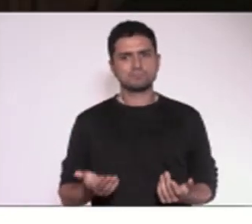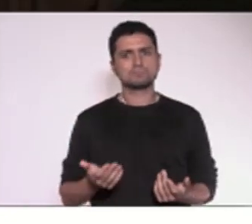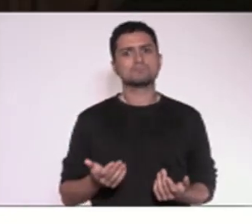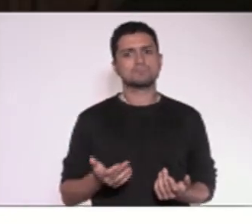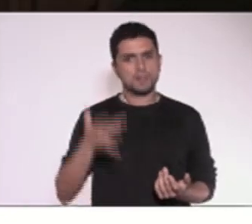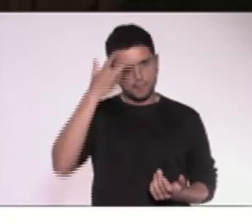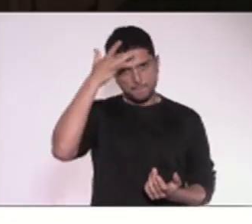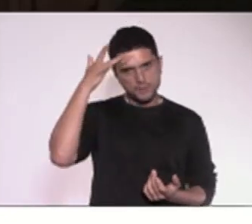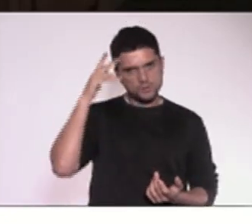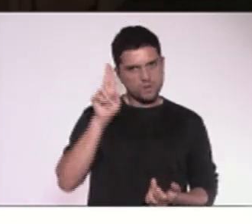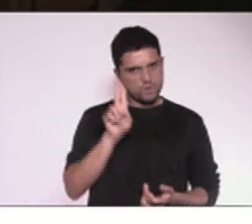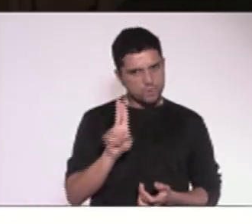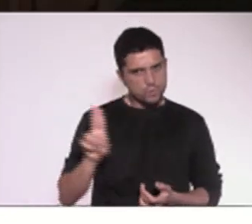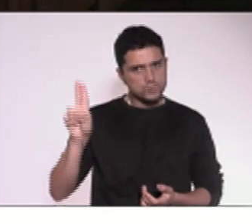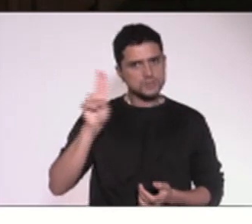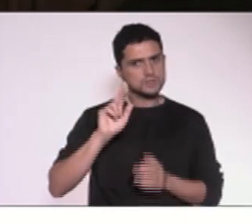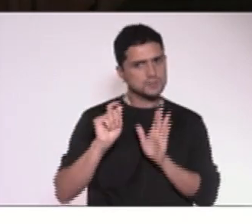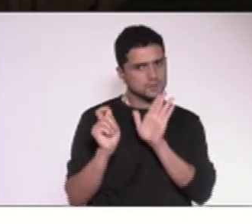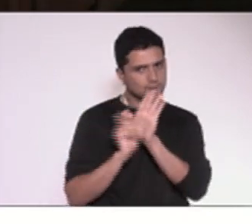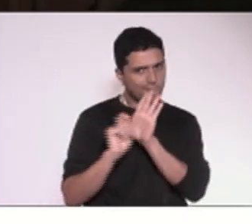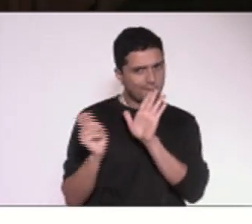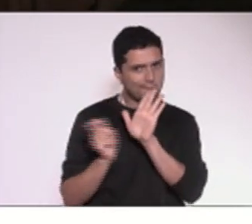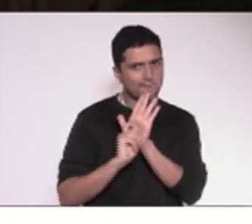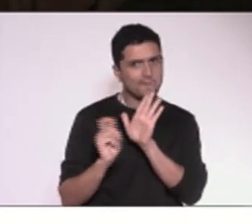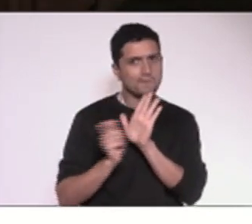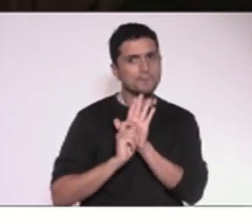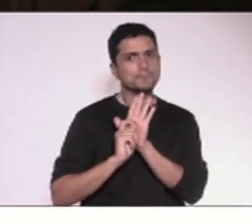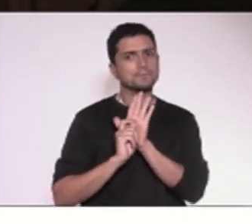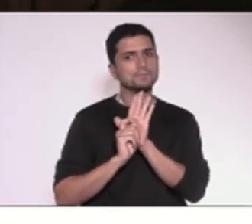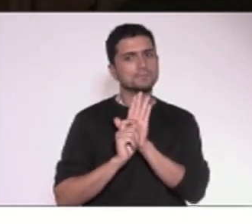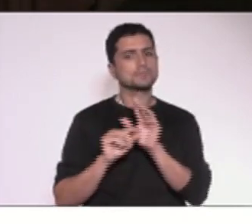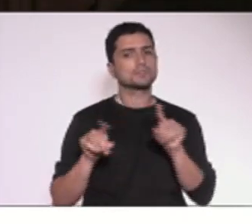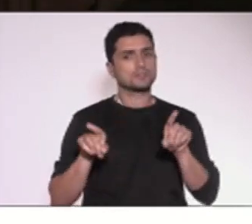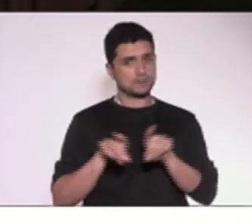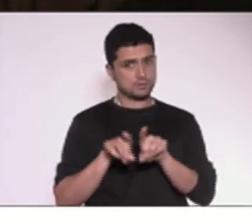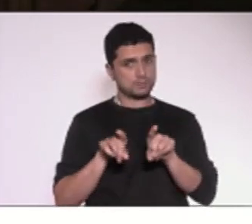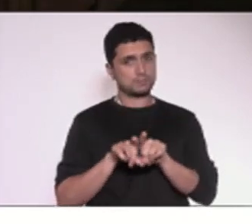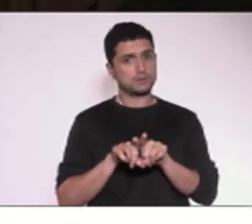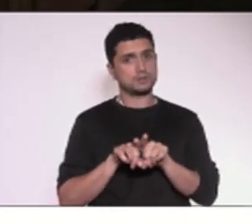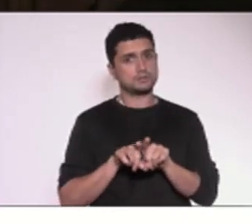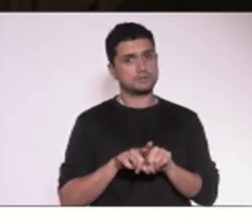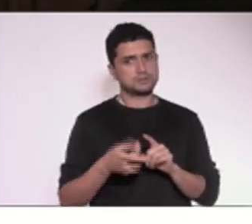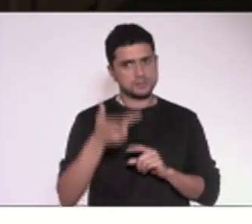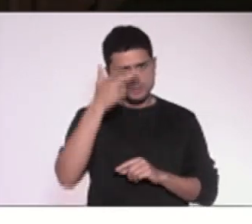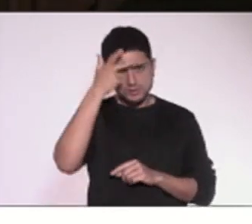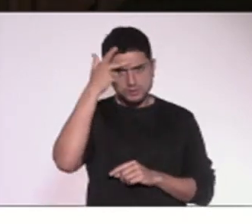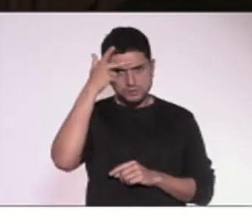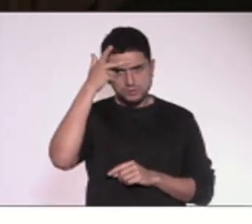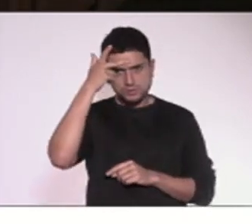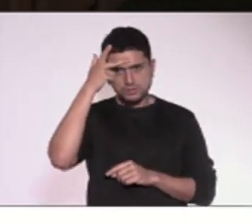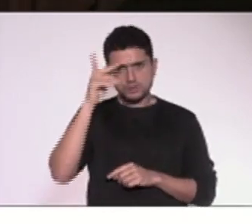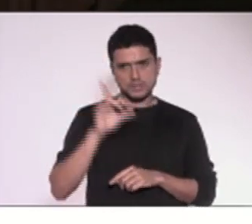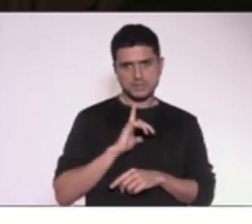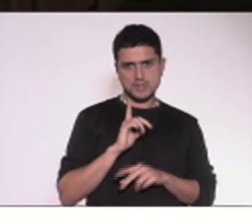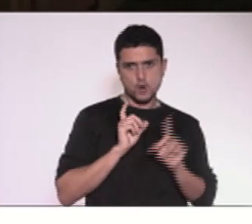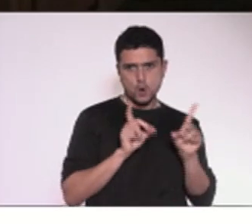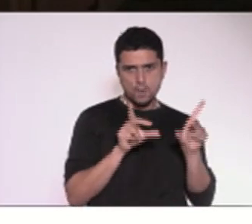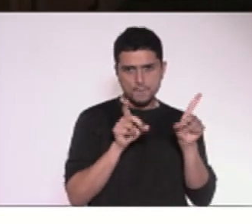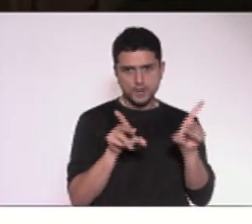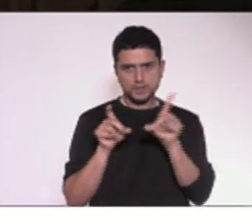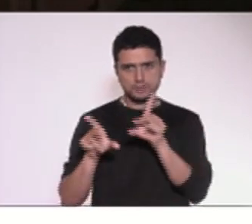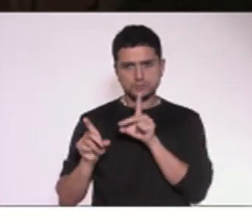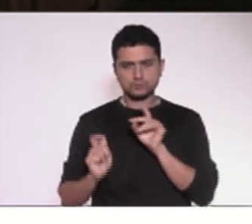e se degradam, mas também para a proteção deste comércio ilícito e